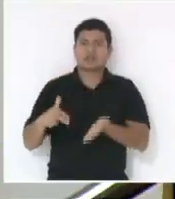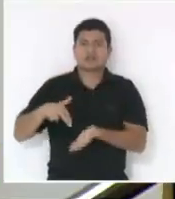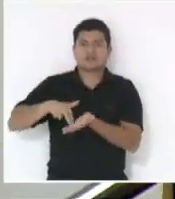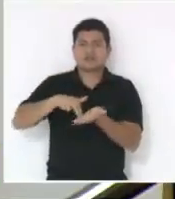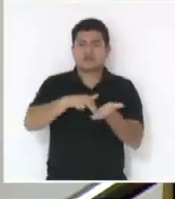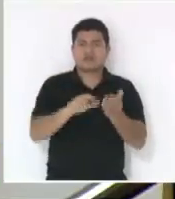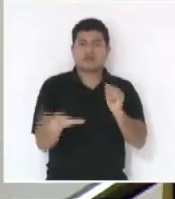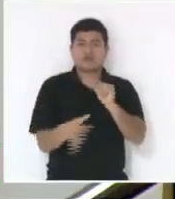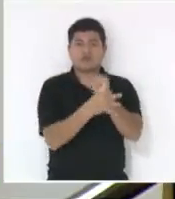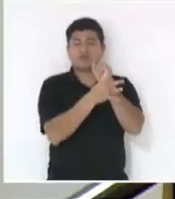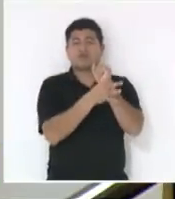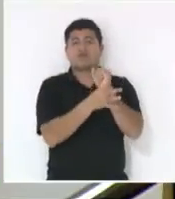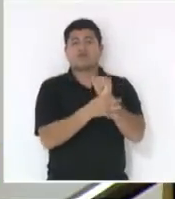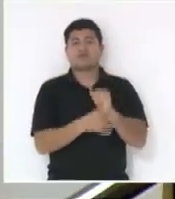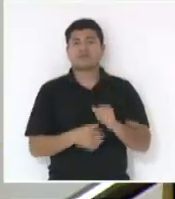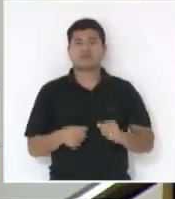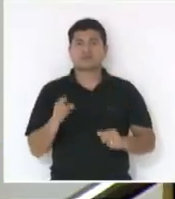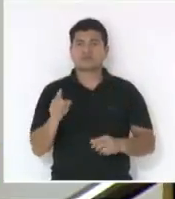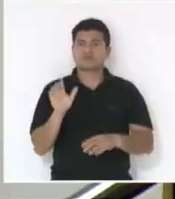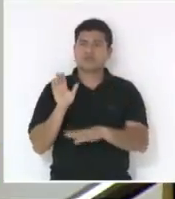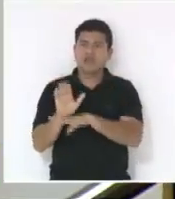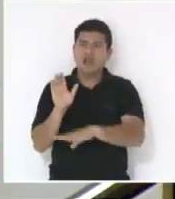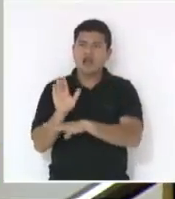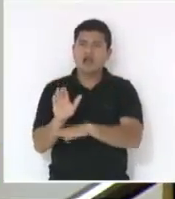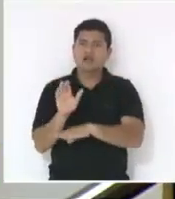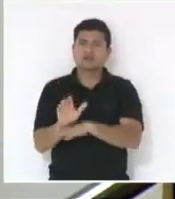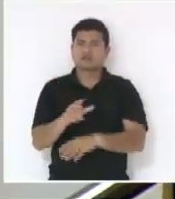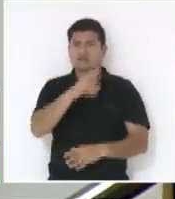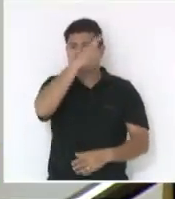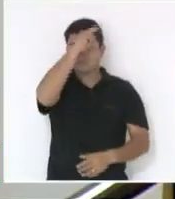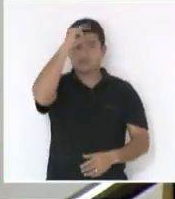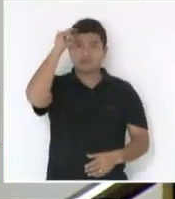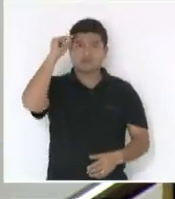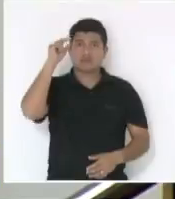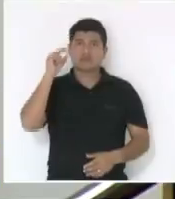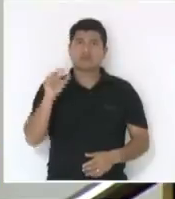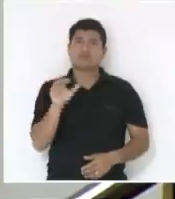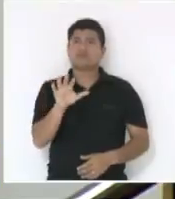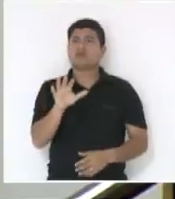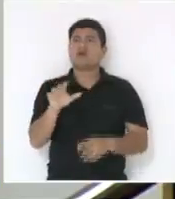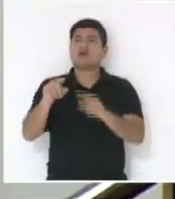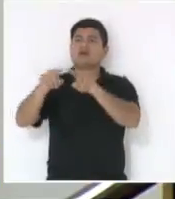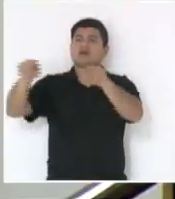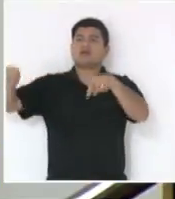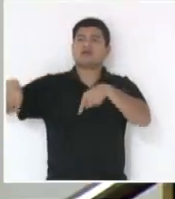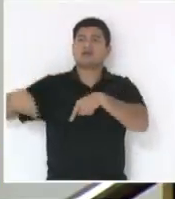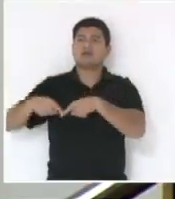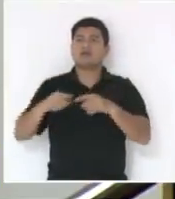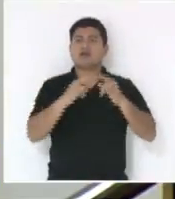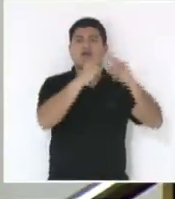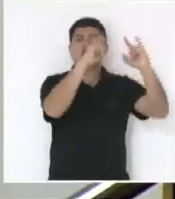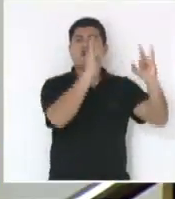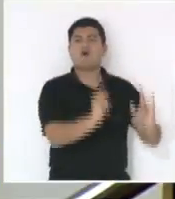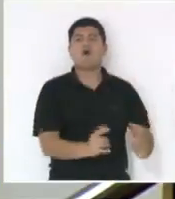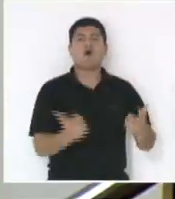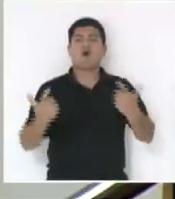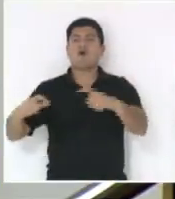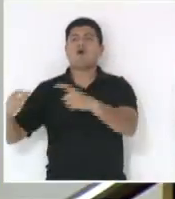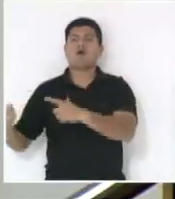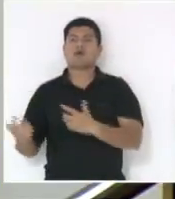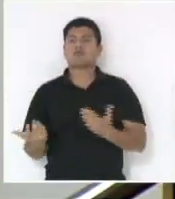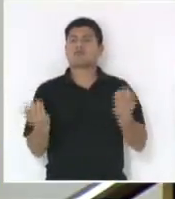aporte, prefeito. Mas, e aí o acampamento? Cadê o acampamento? Onde colocaram essas